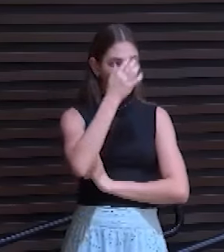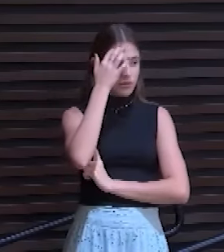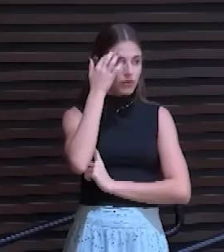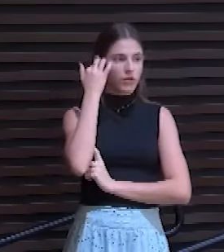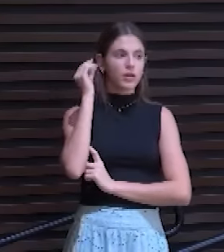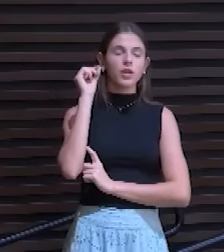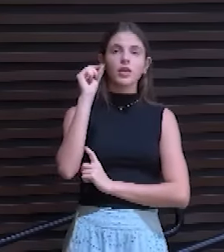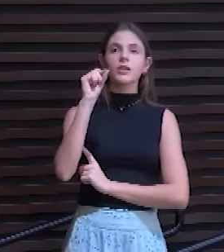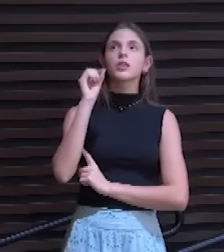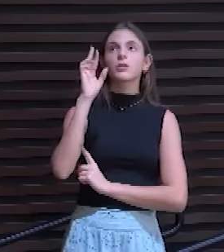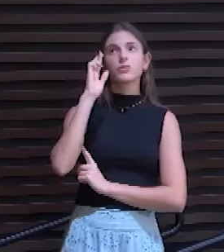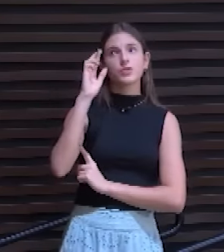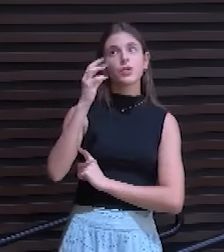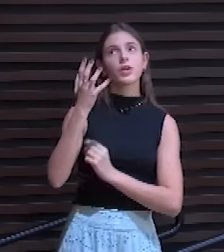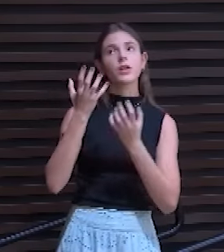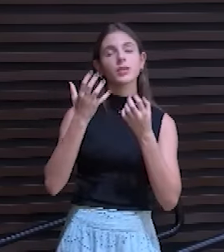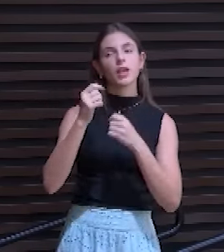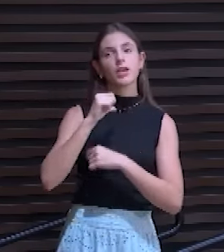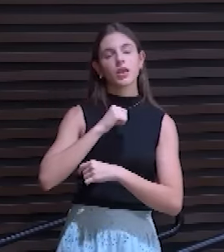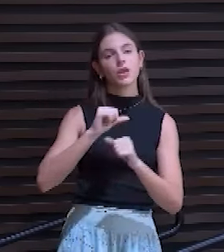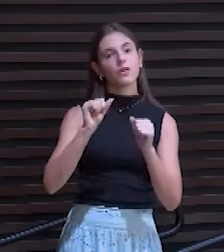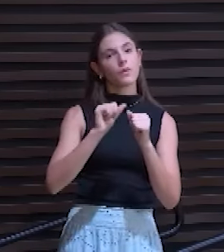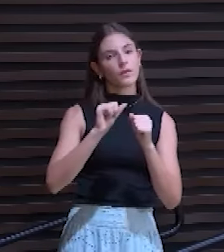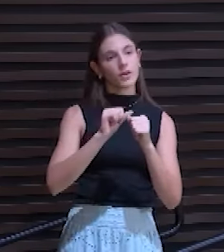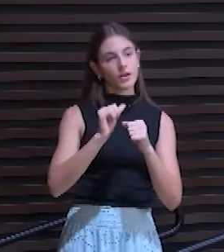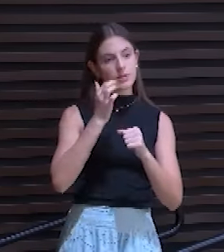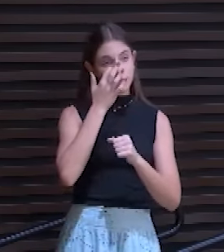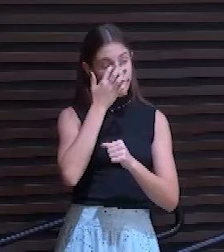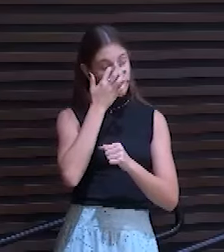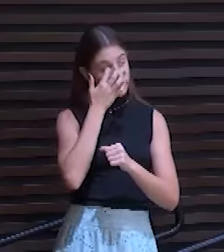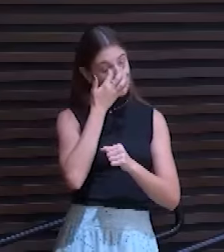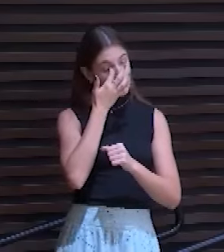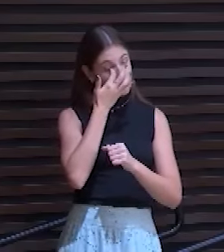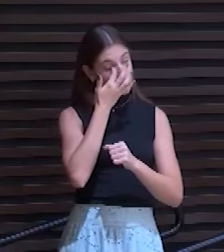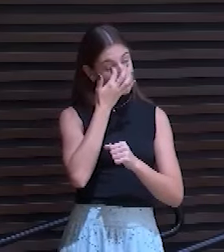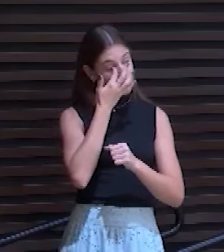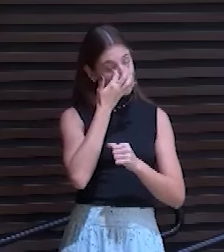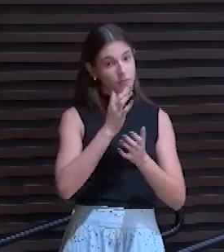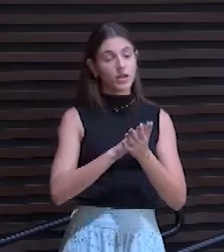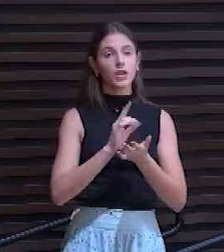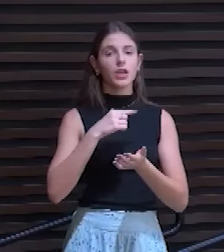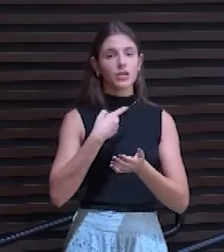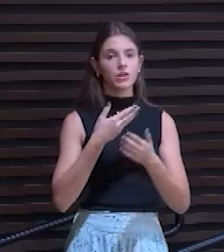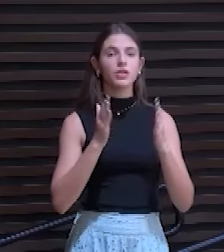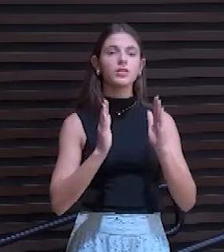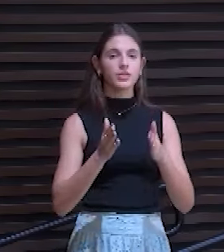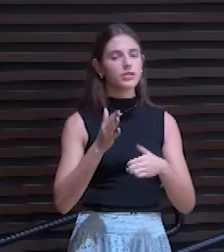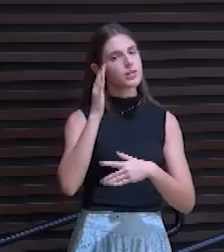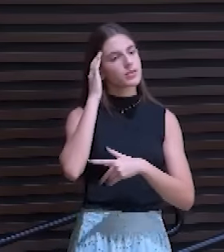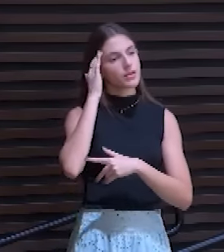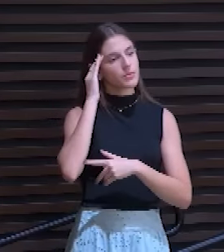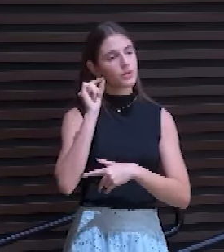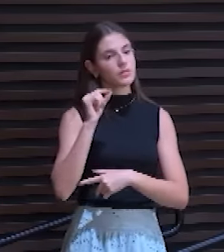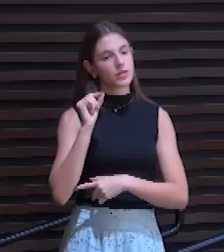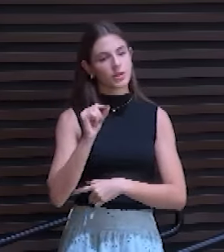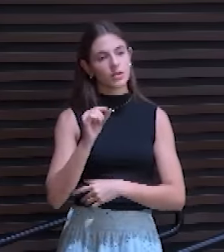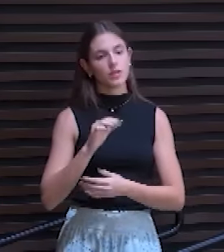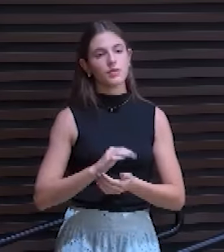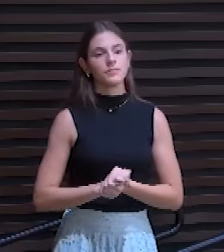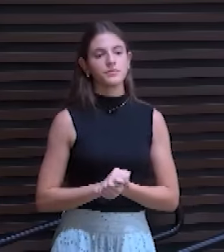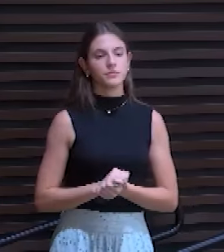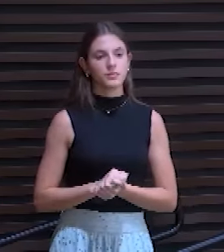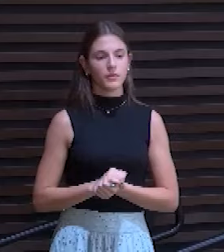que eu faça? E o essencial nós já sabemos o que é. E, meus irmãos, eu preciso confessar para vocês